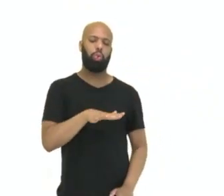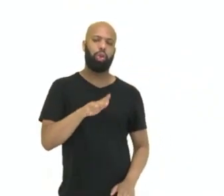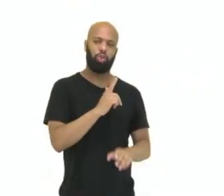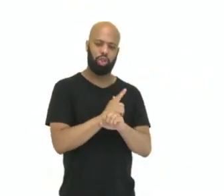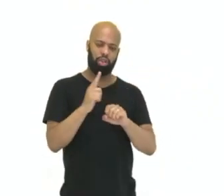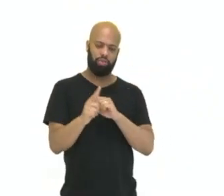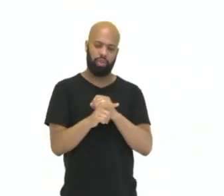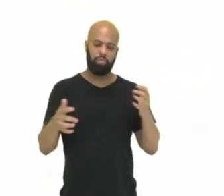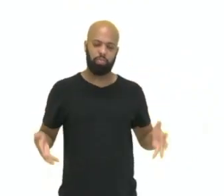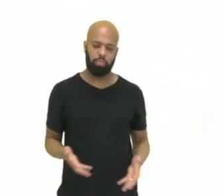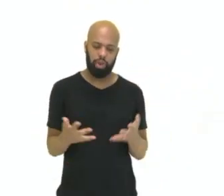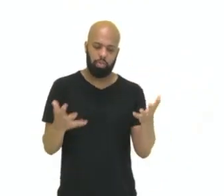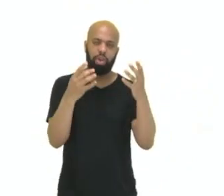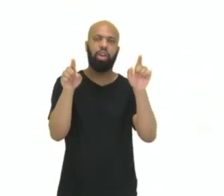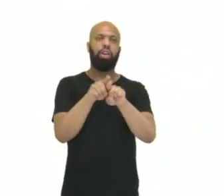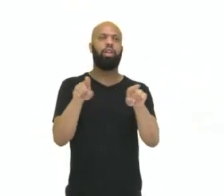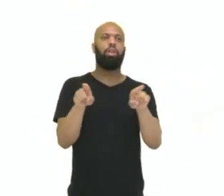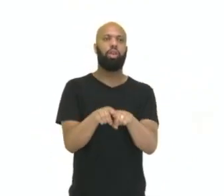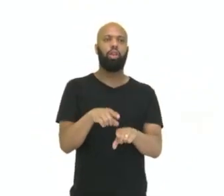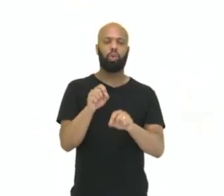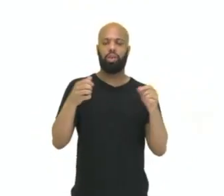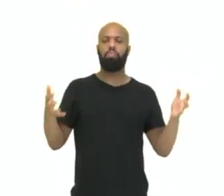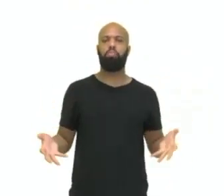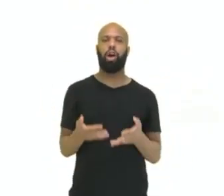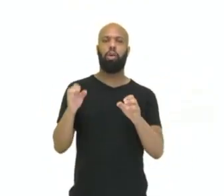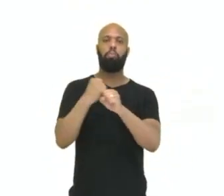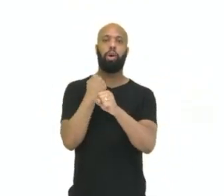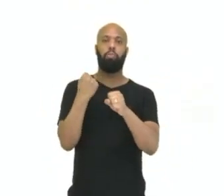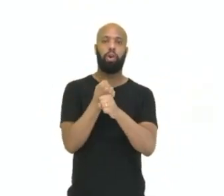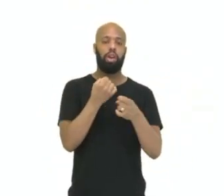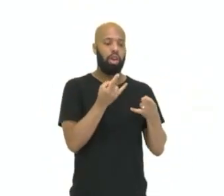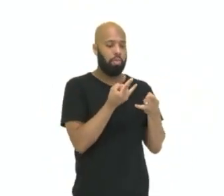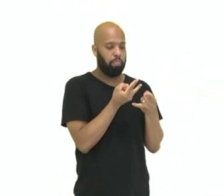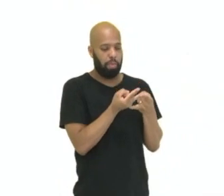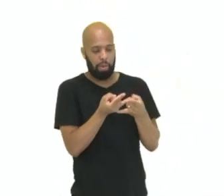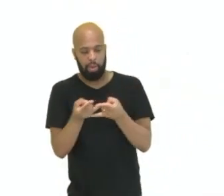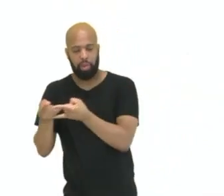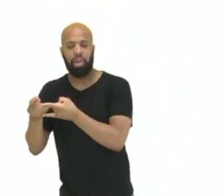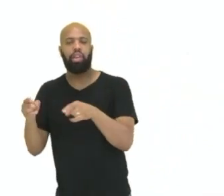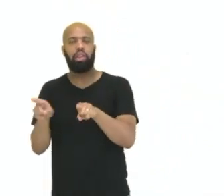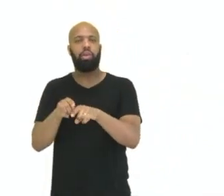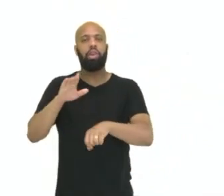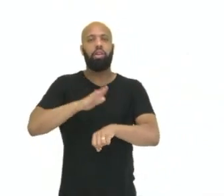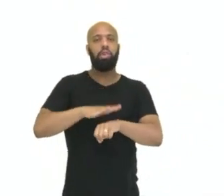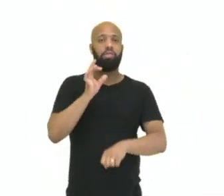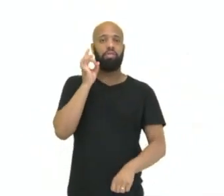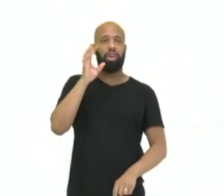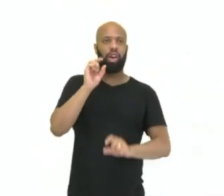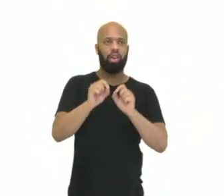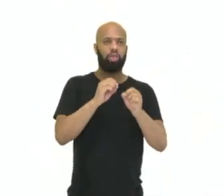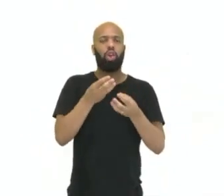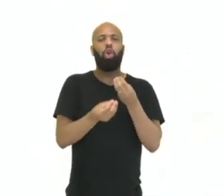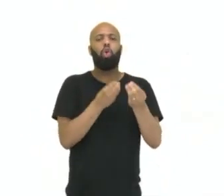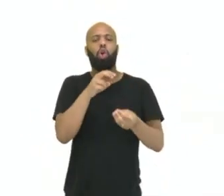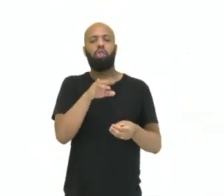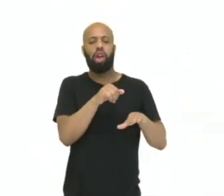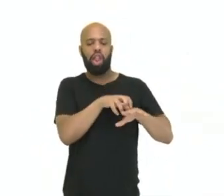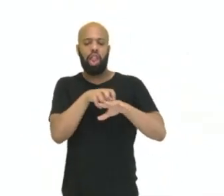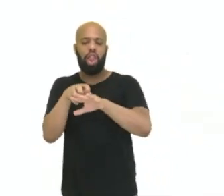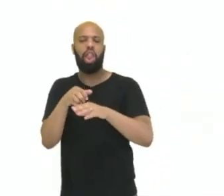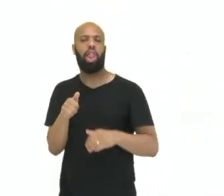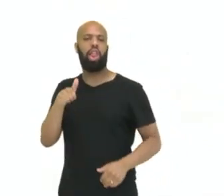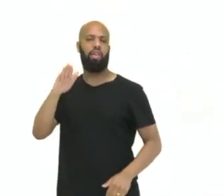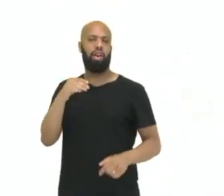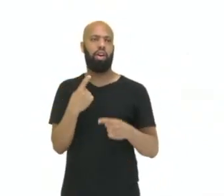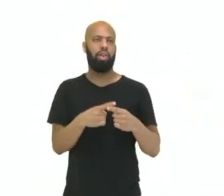o crescimento, estimula a construção de ferrovias, né, que vão facilitar no escoamento. Como é que a produção de